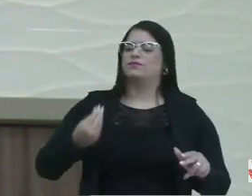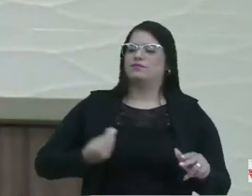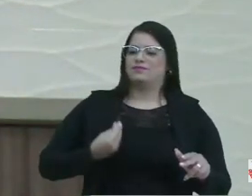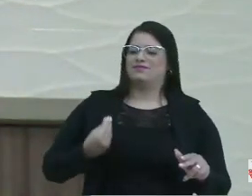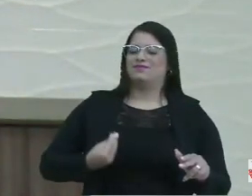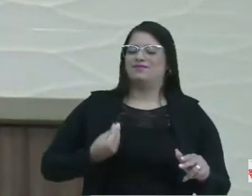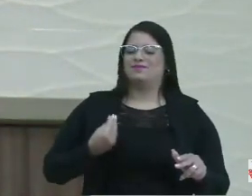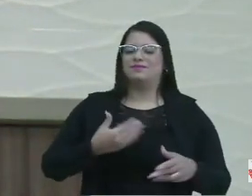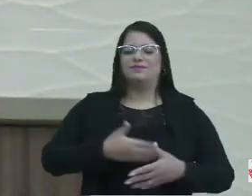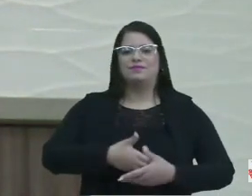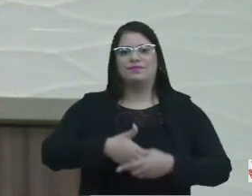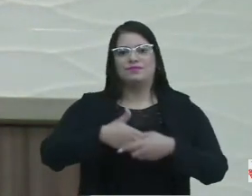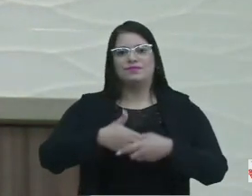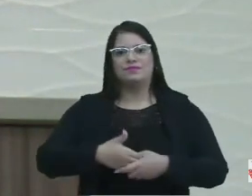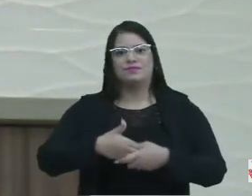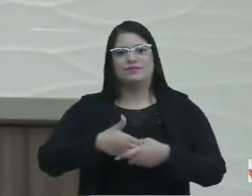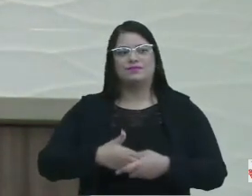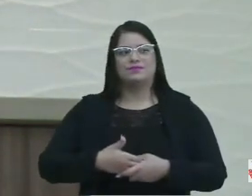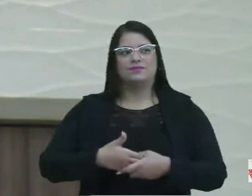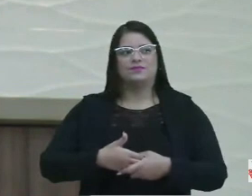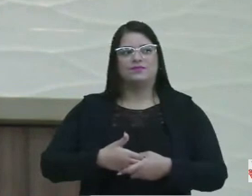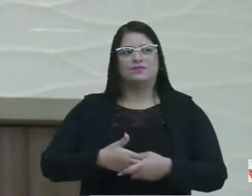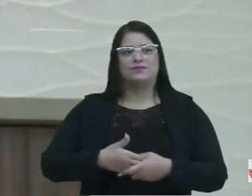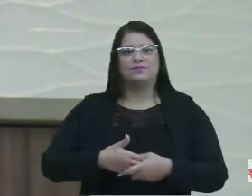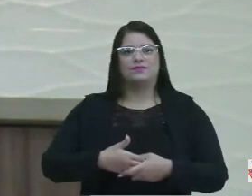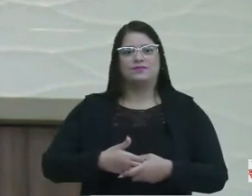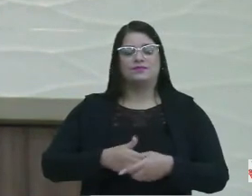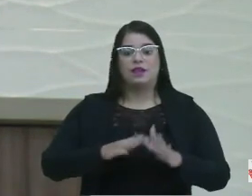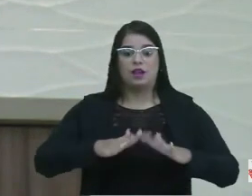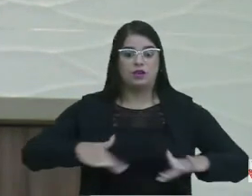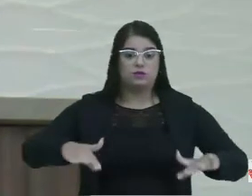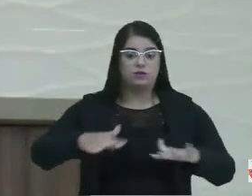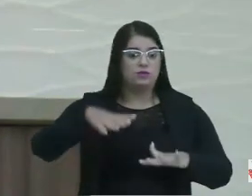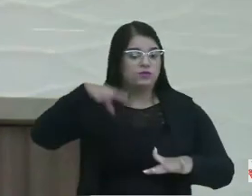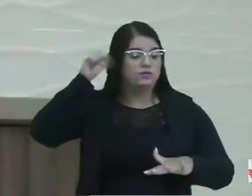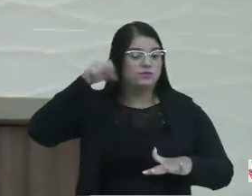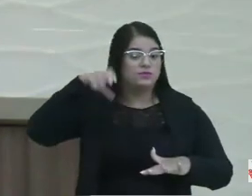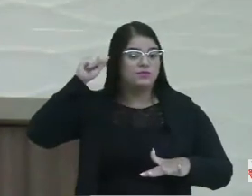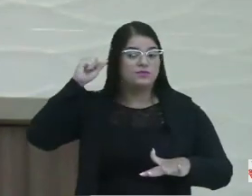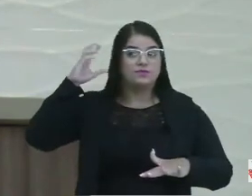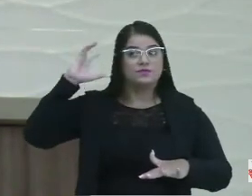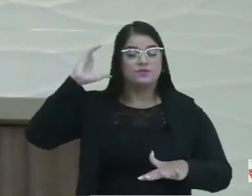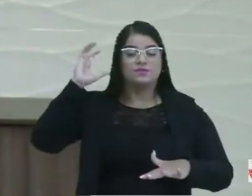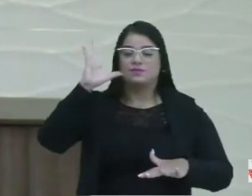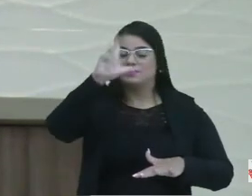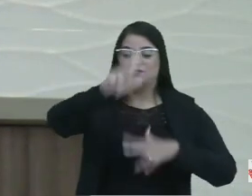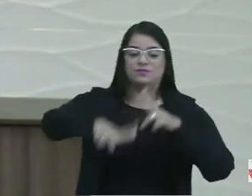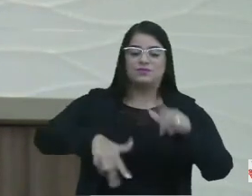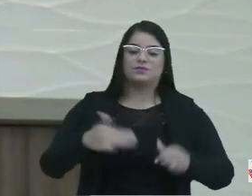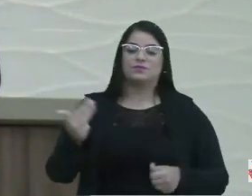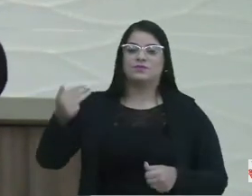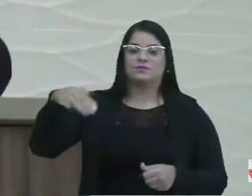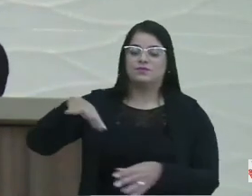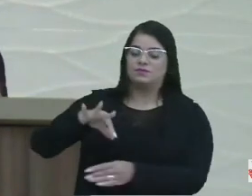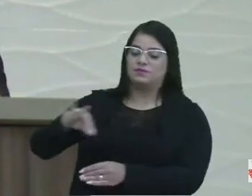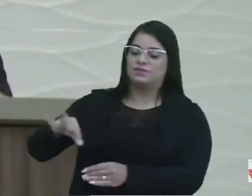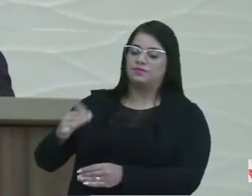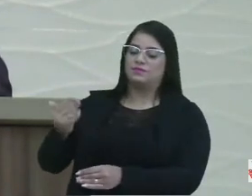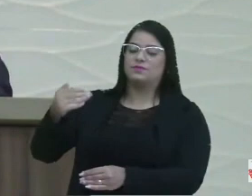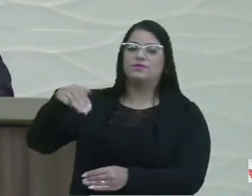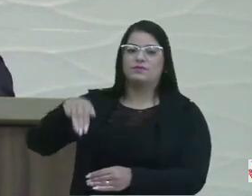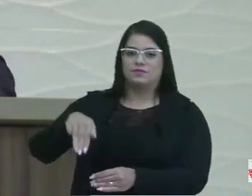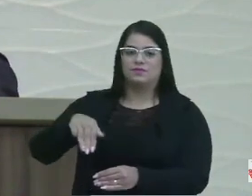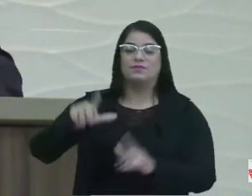Saudar aqui a todos que escutam pela São Bento FM, Espírito Santo FM, pela TV Web,